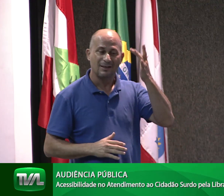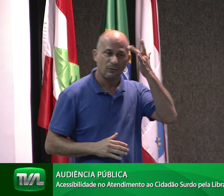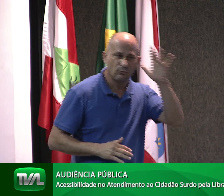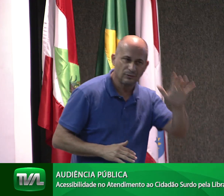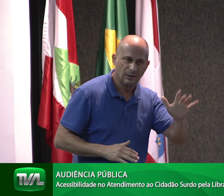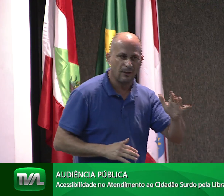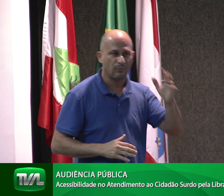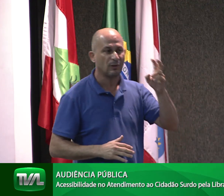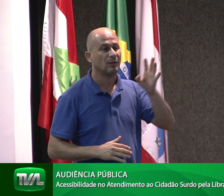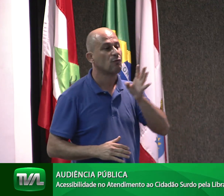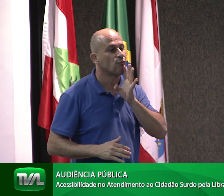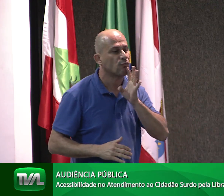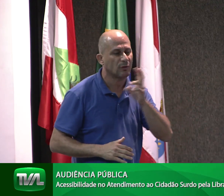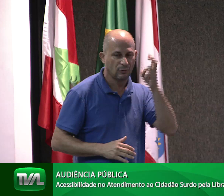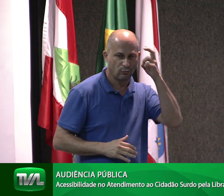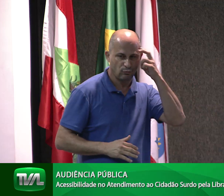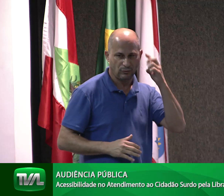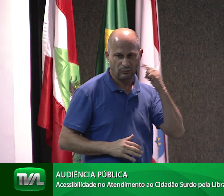da sociedade